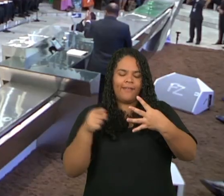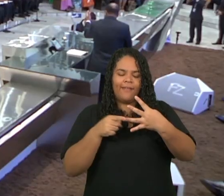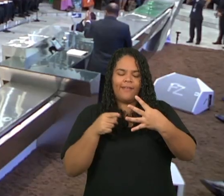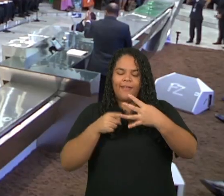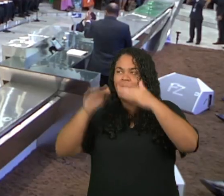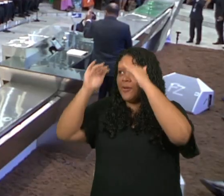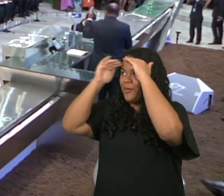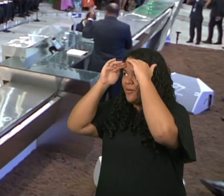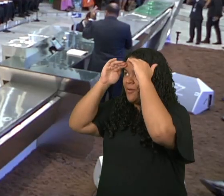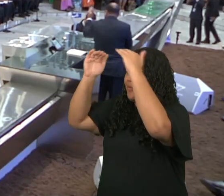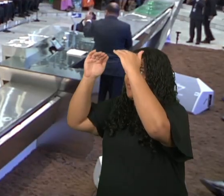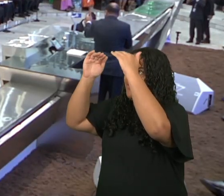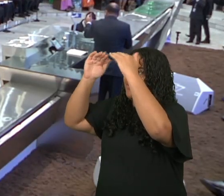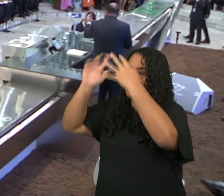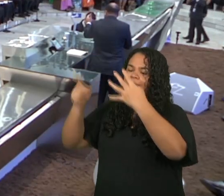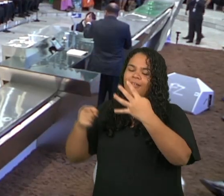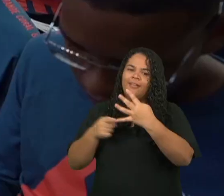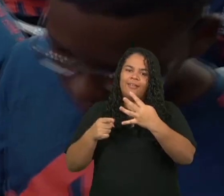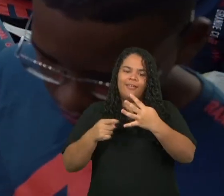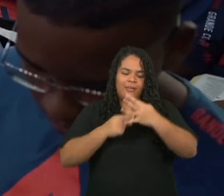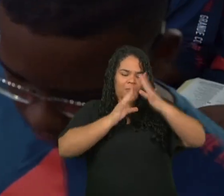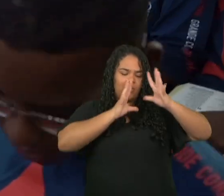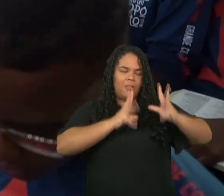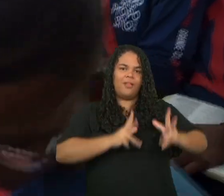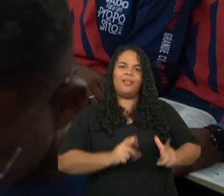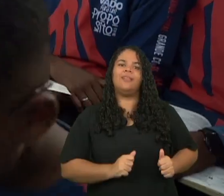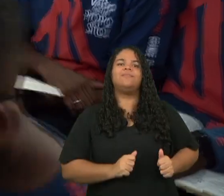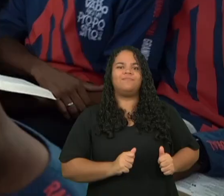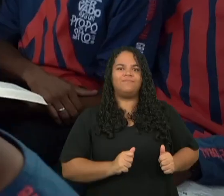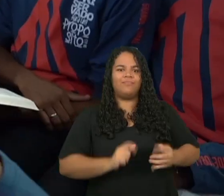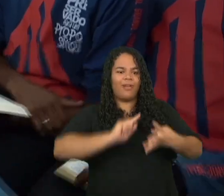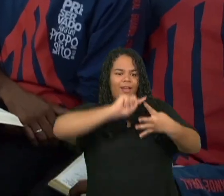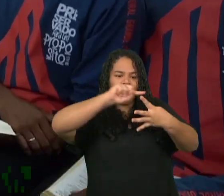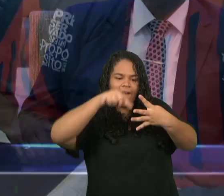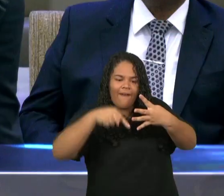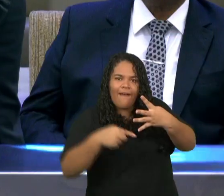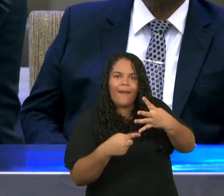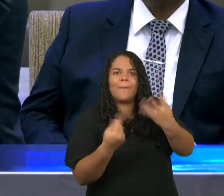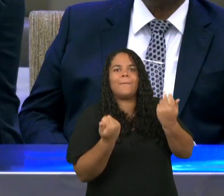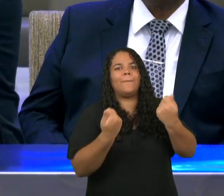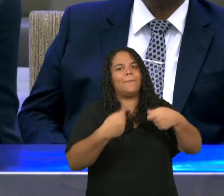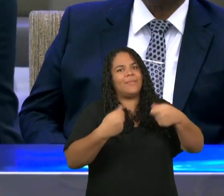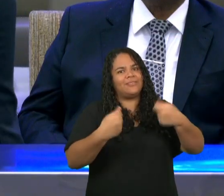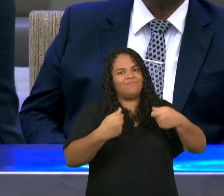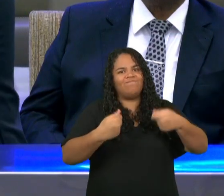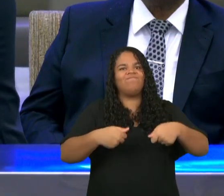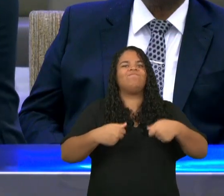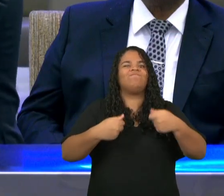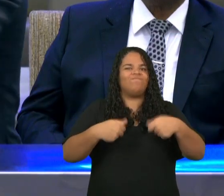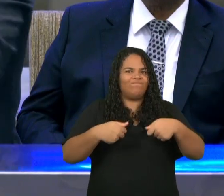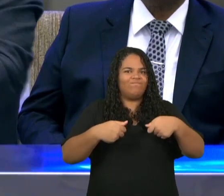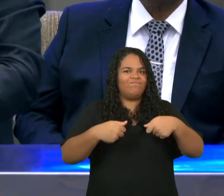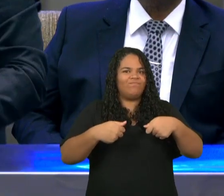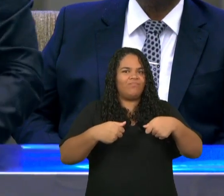Obediência. E pureza. Sem essas quatro, não há